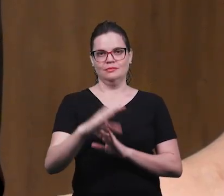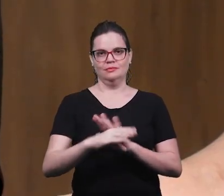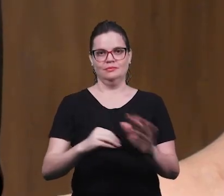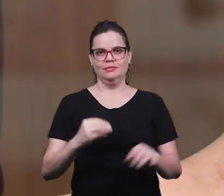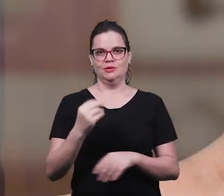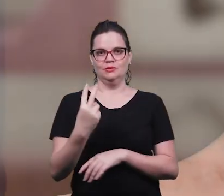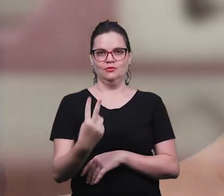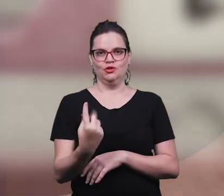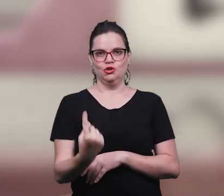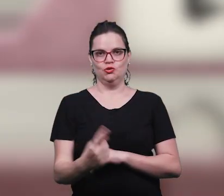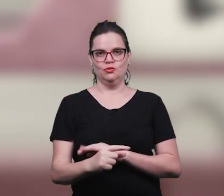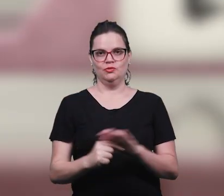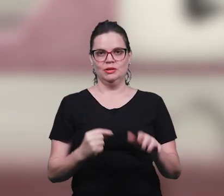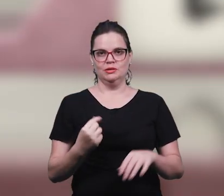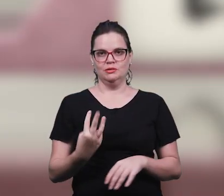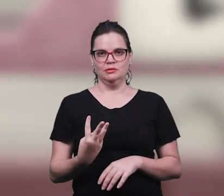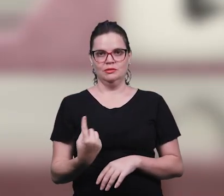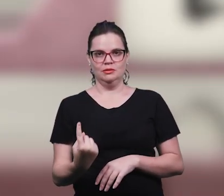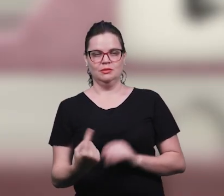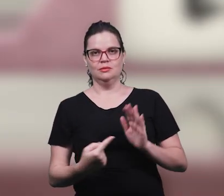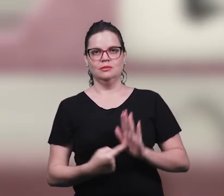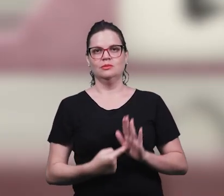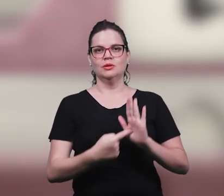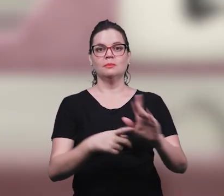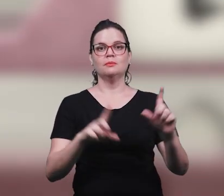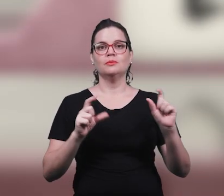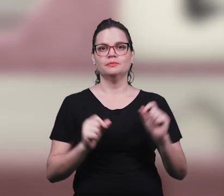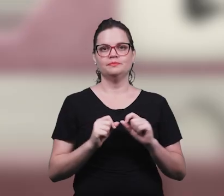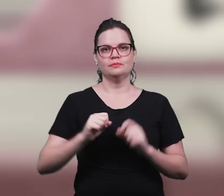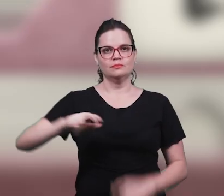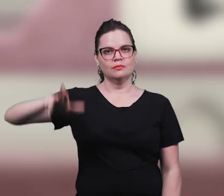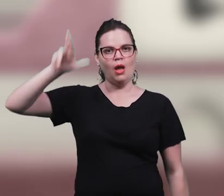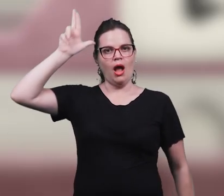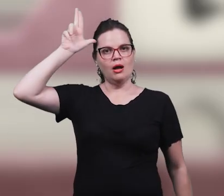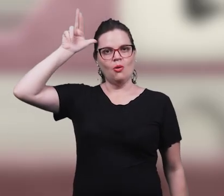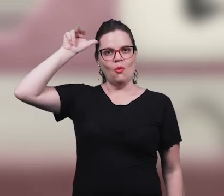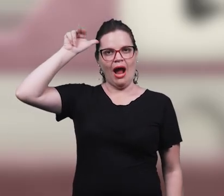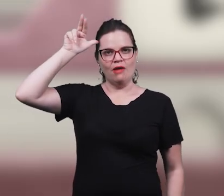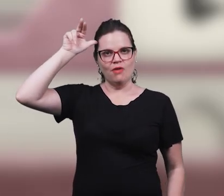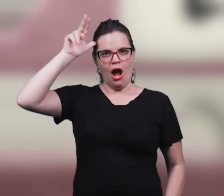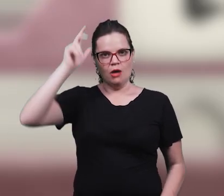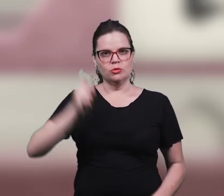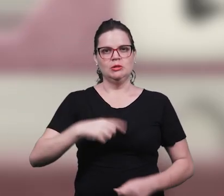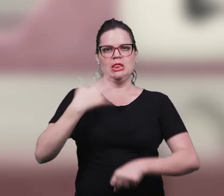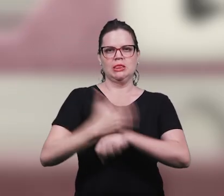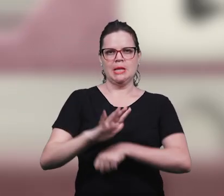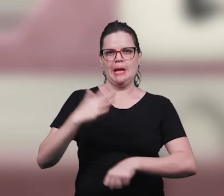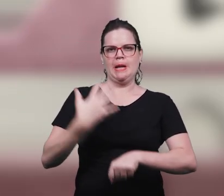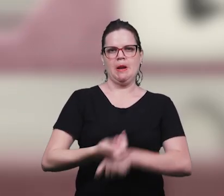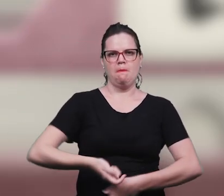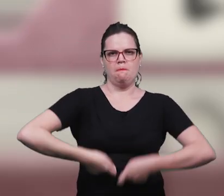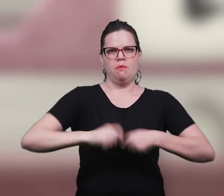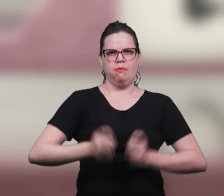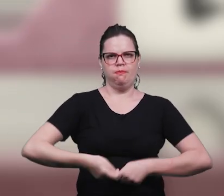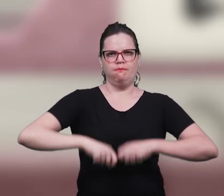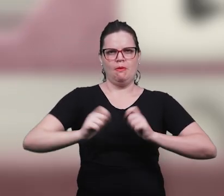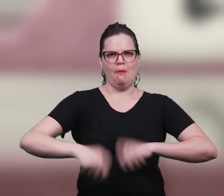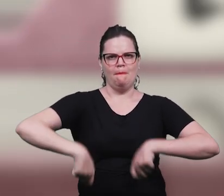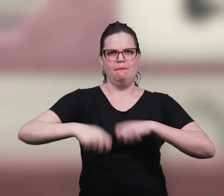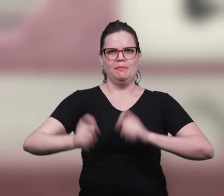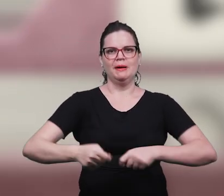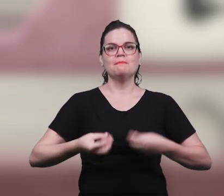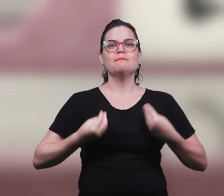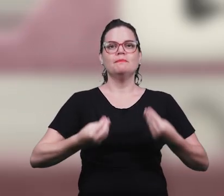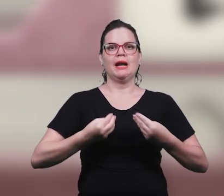Provérbios 21:31, que ele diz assim: o cavalo prepara-se para o dia da batalha, mas